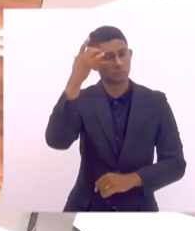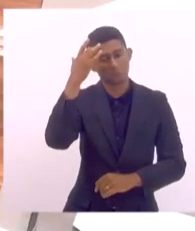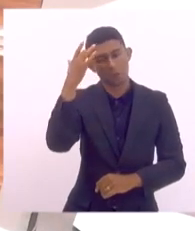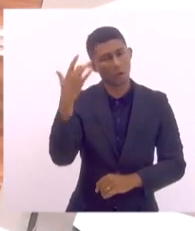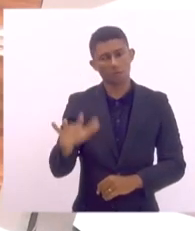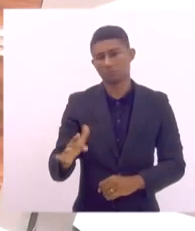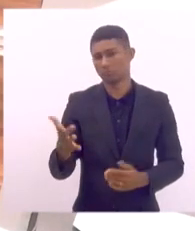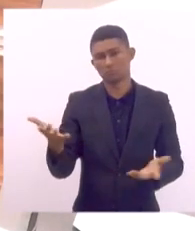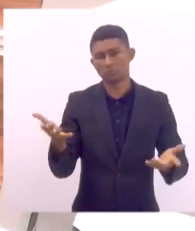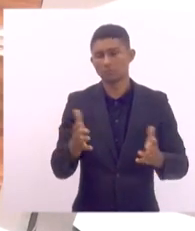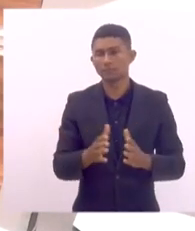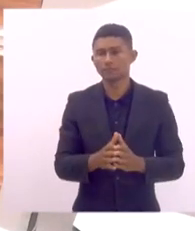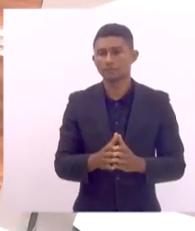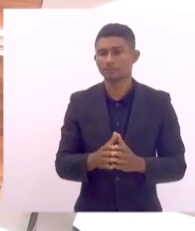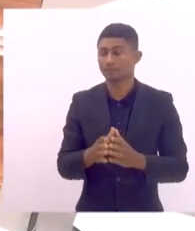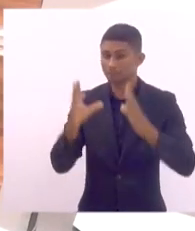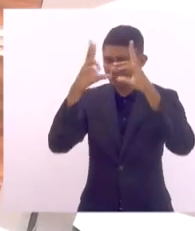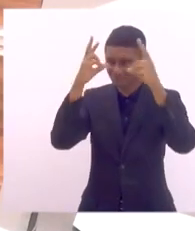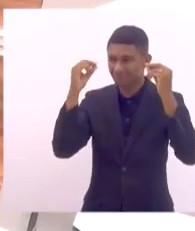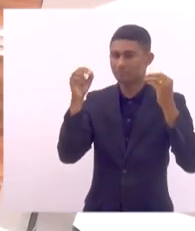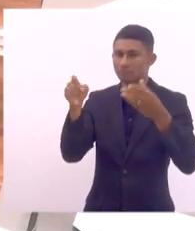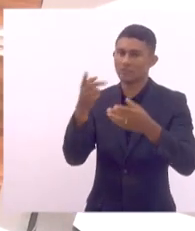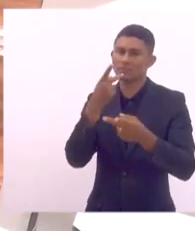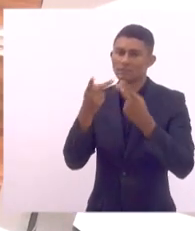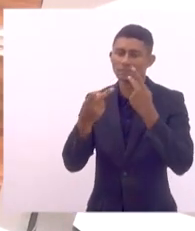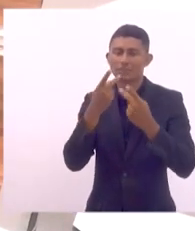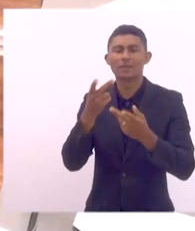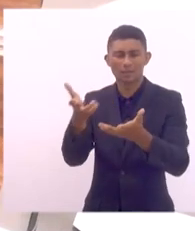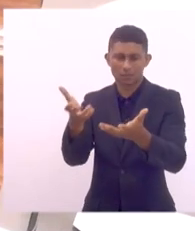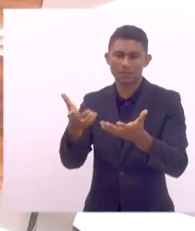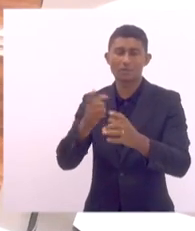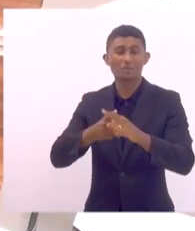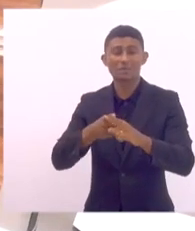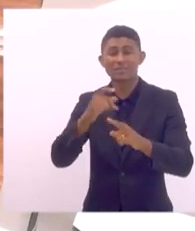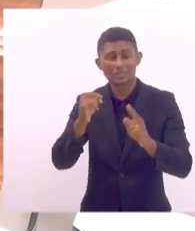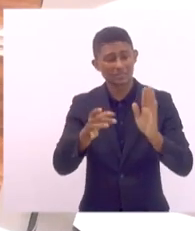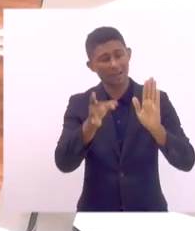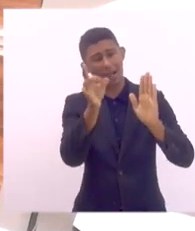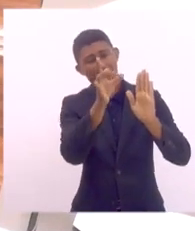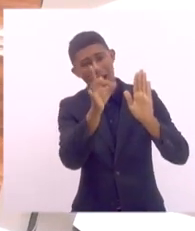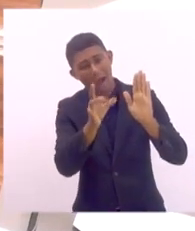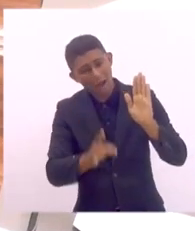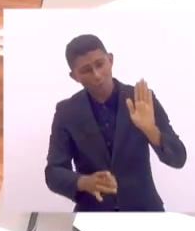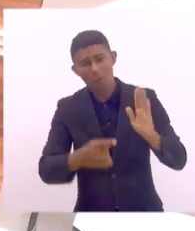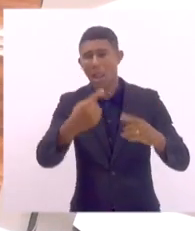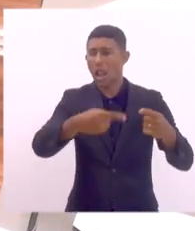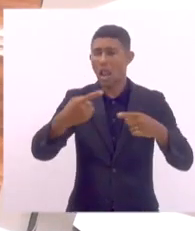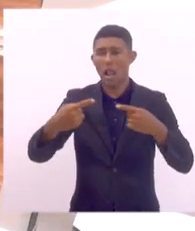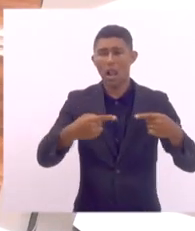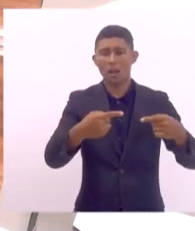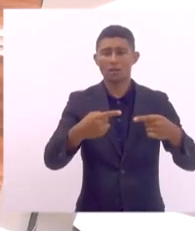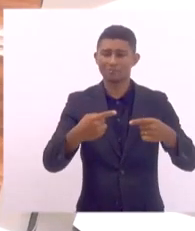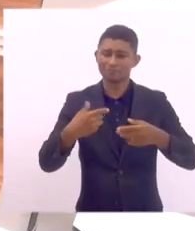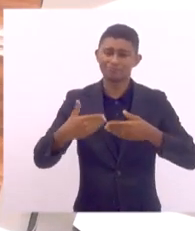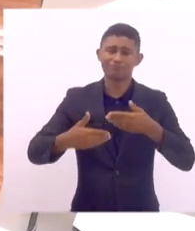A enfermeira queria falar, porque se a gente for discutir cada um, a gente não, nós não vamos avançar, entendeu?